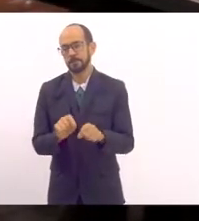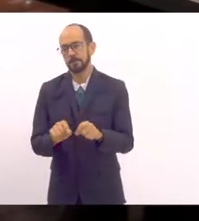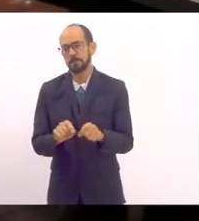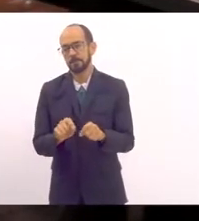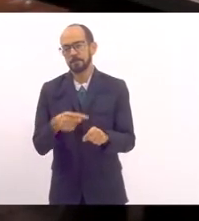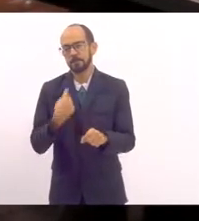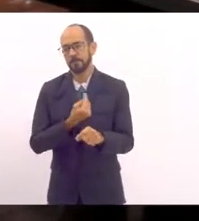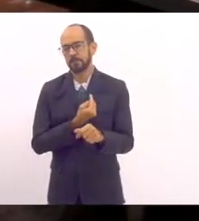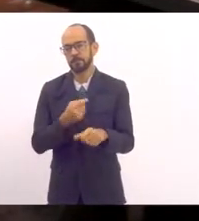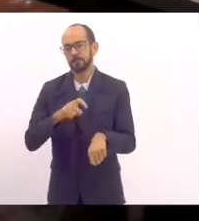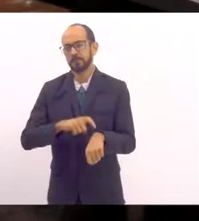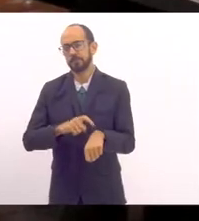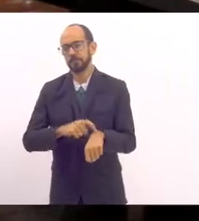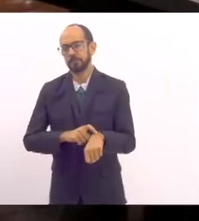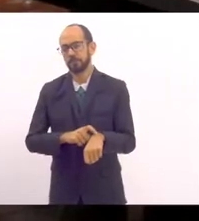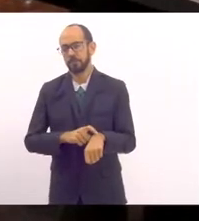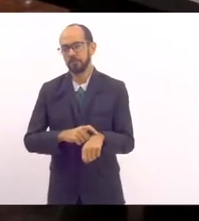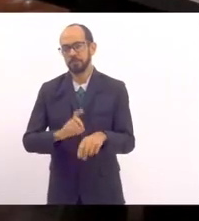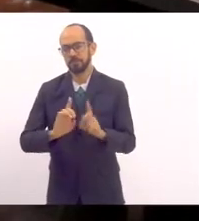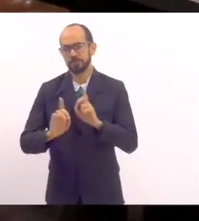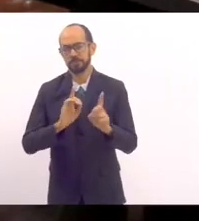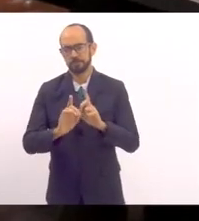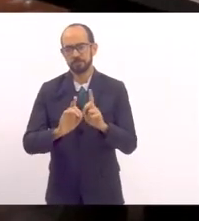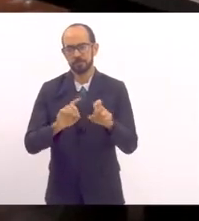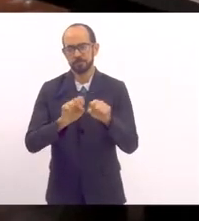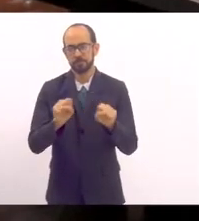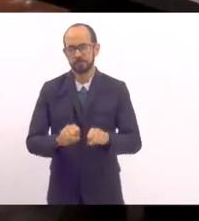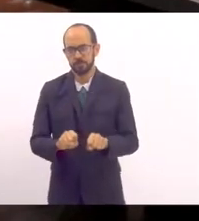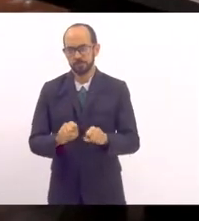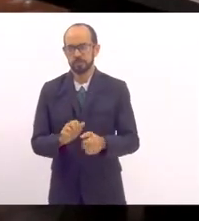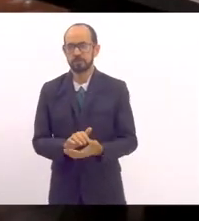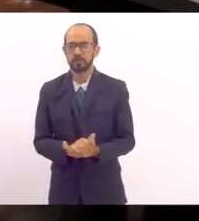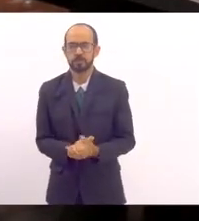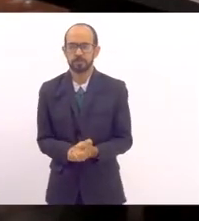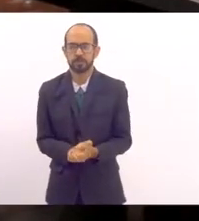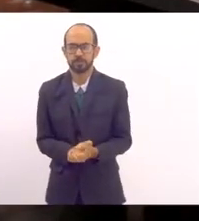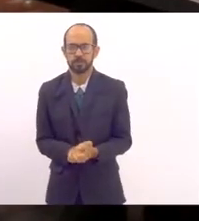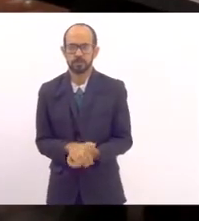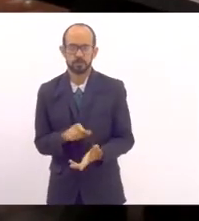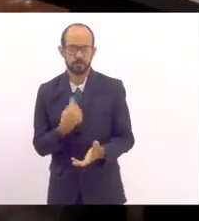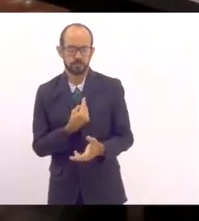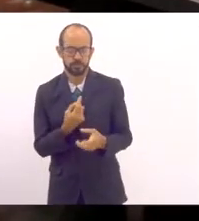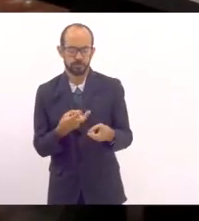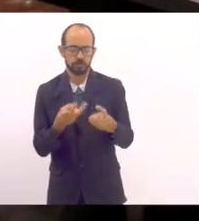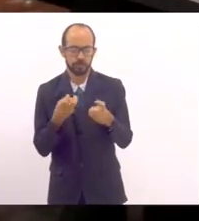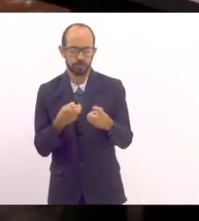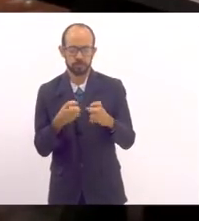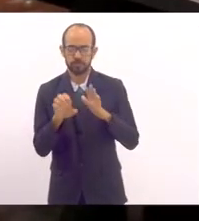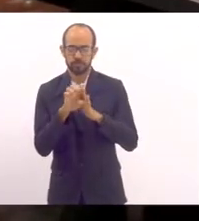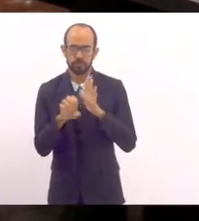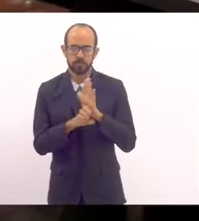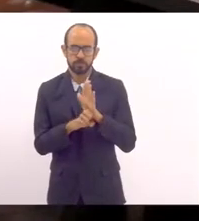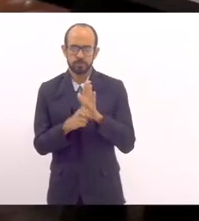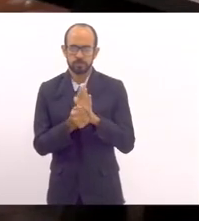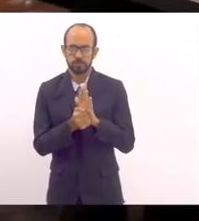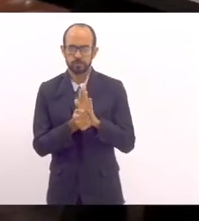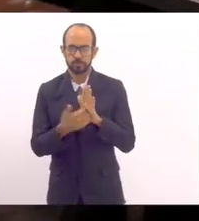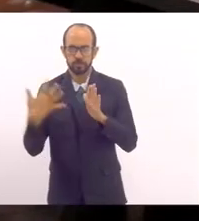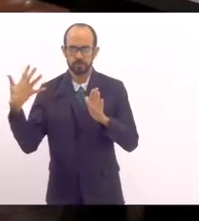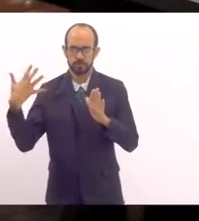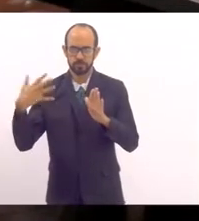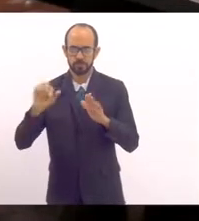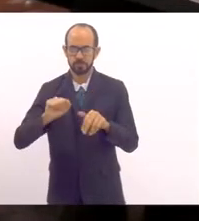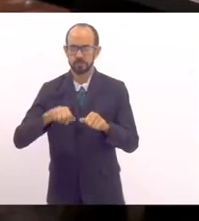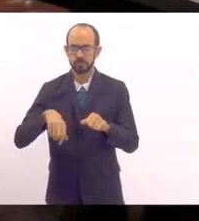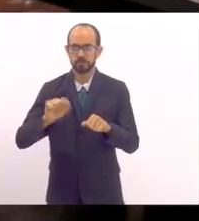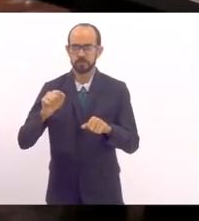momento, discutindo o sistema. A gente viu que nós tivemos aí várias emendas para incluir